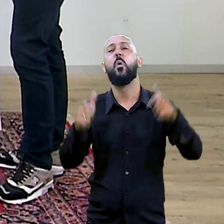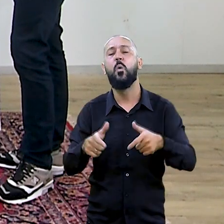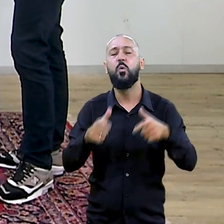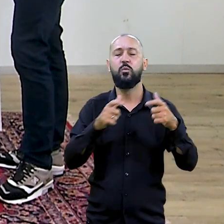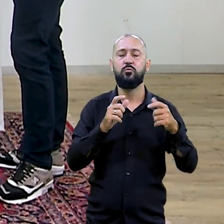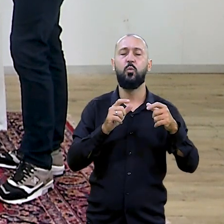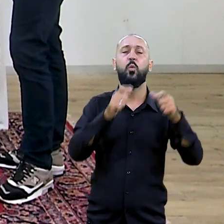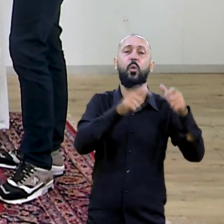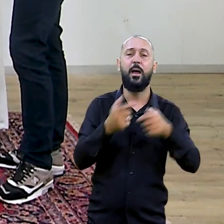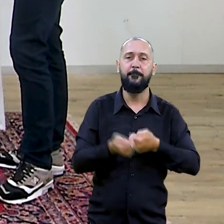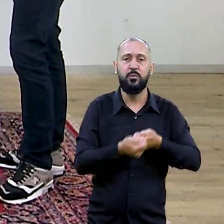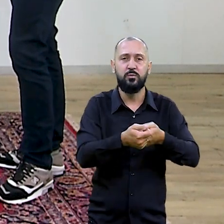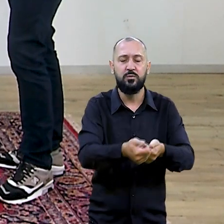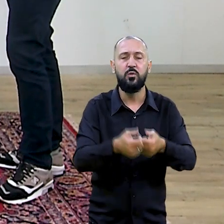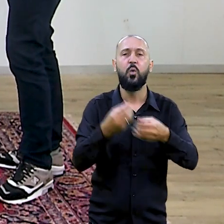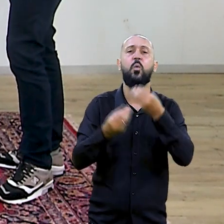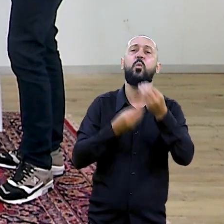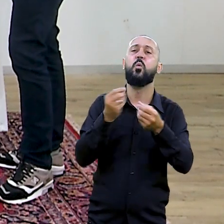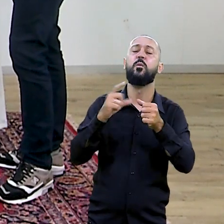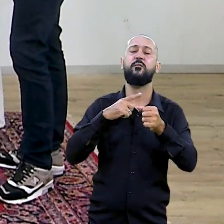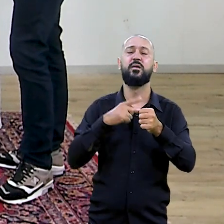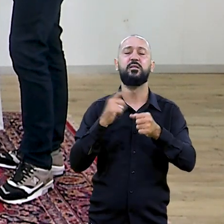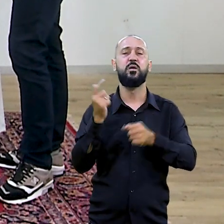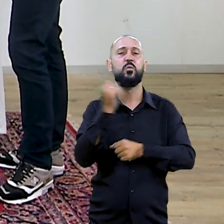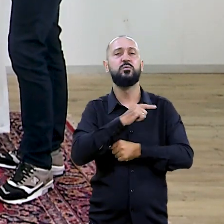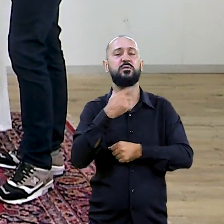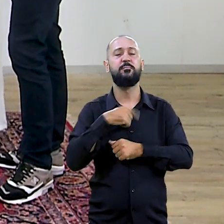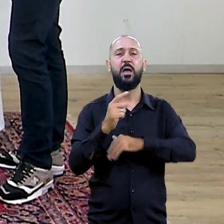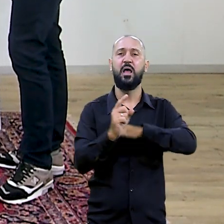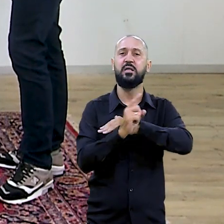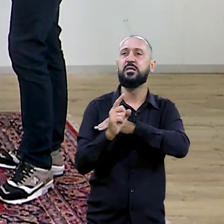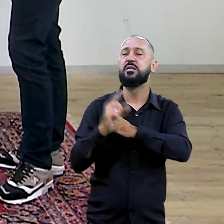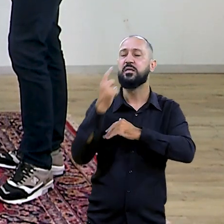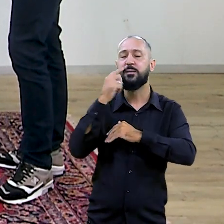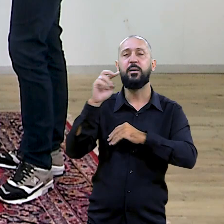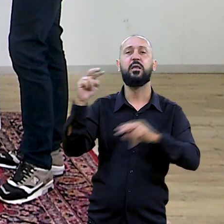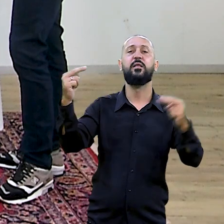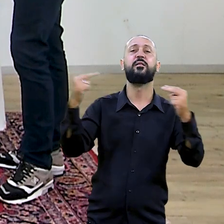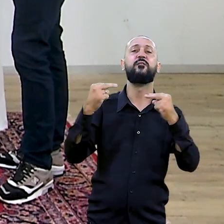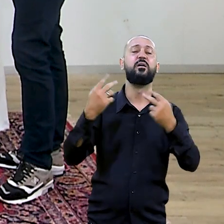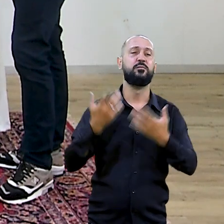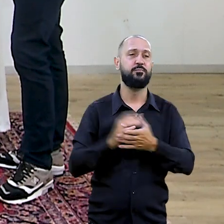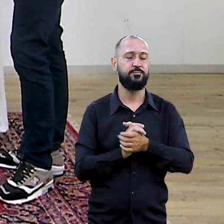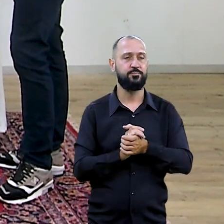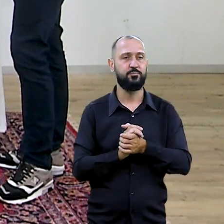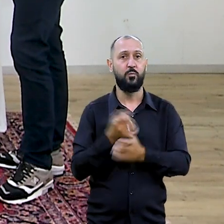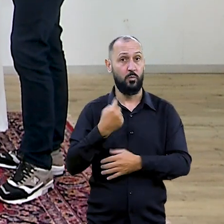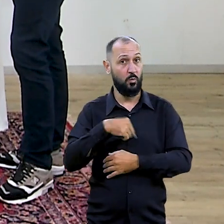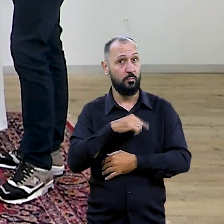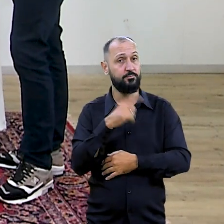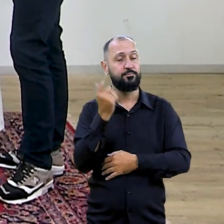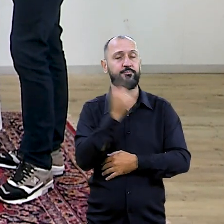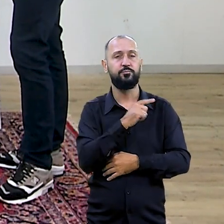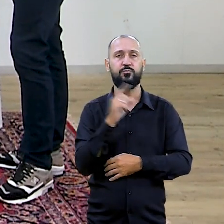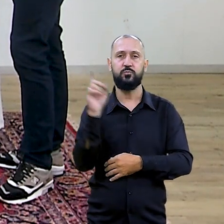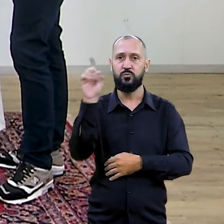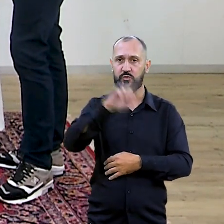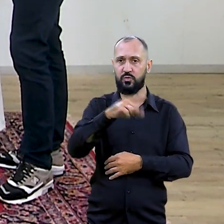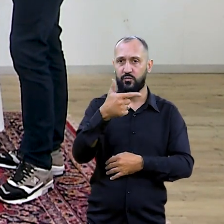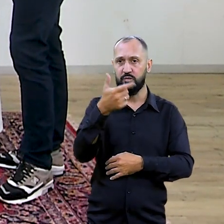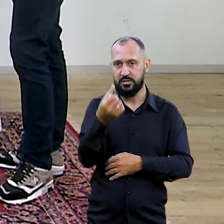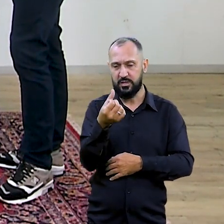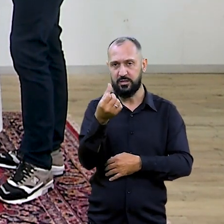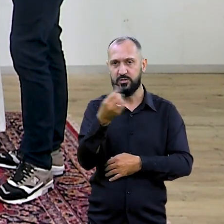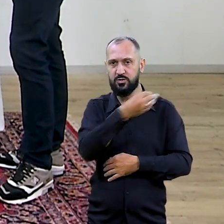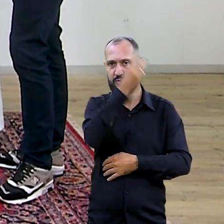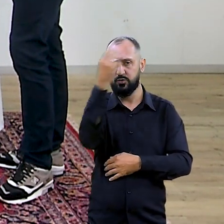ao próximo. Exatamente. E qual que é o tempo de arrecadação dessa campanha, os postos de arrecadação? Como que as pessoas têm